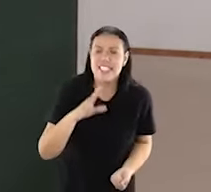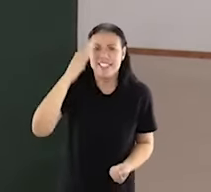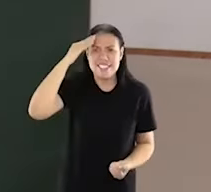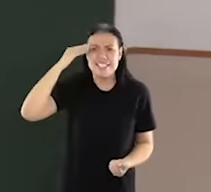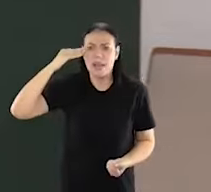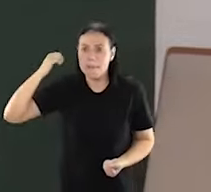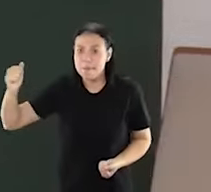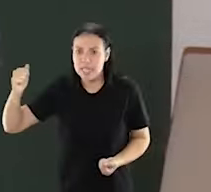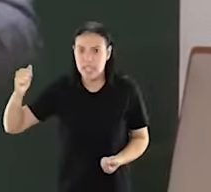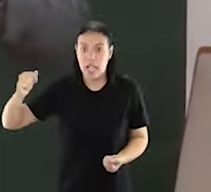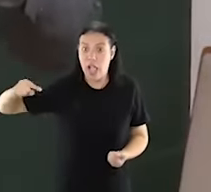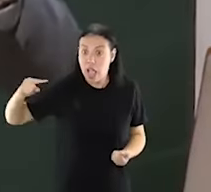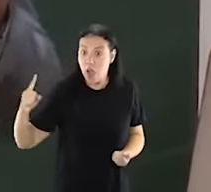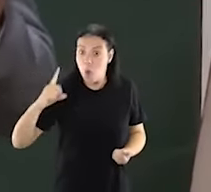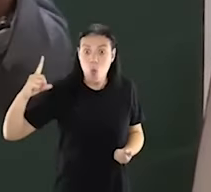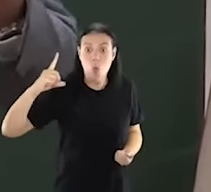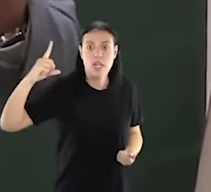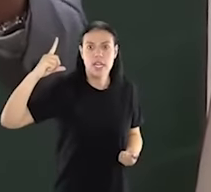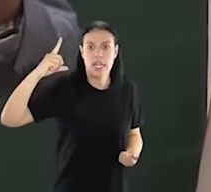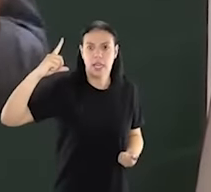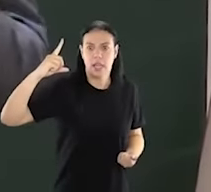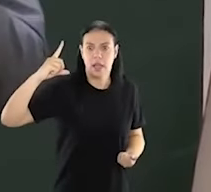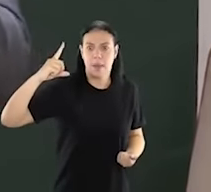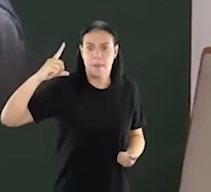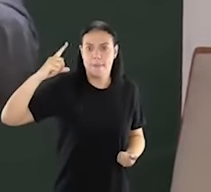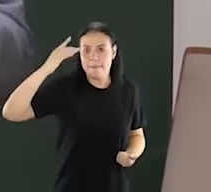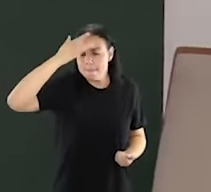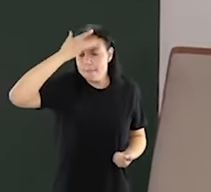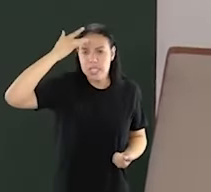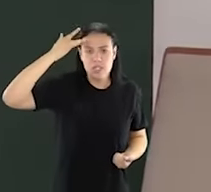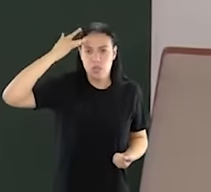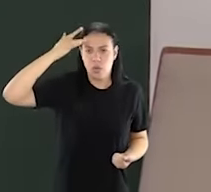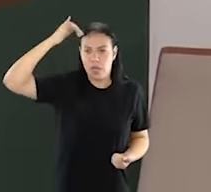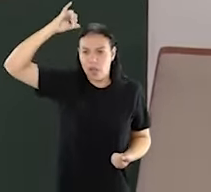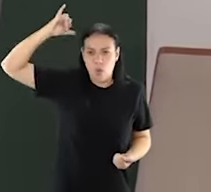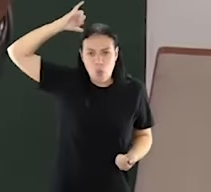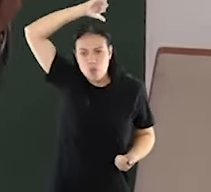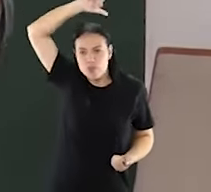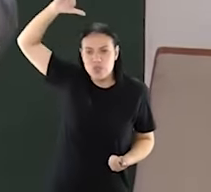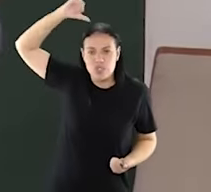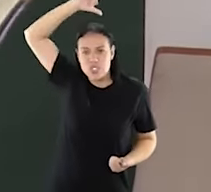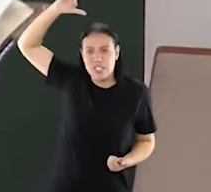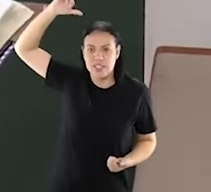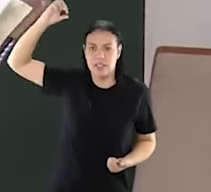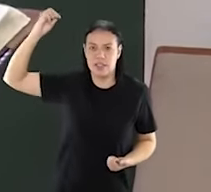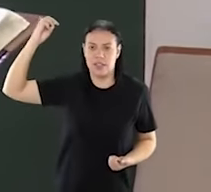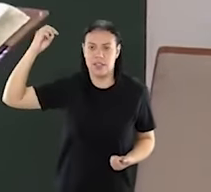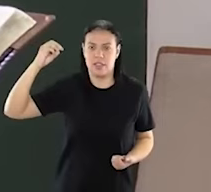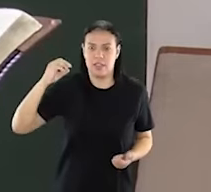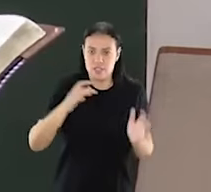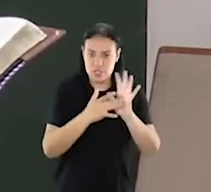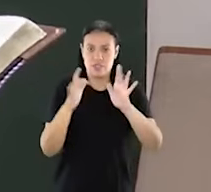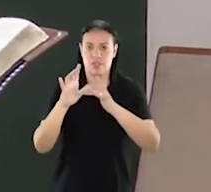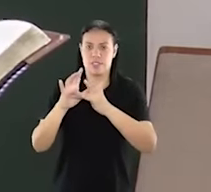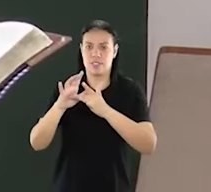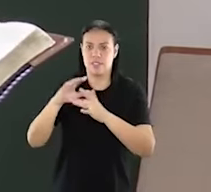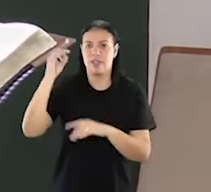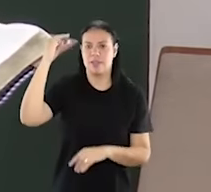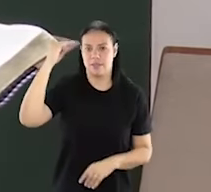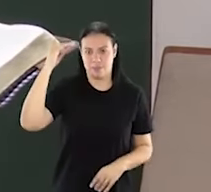A única pessoa que resolveu antecipar-se a ungir Jesus para a sepultura foi Maria. Foi Maria.